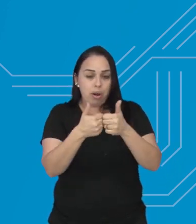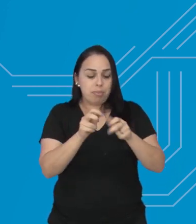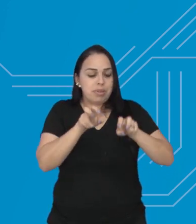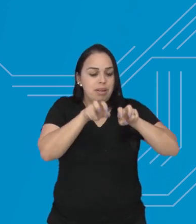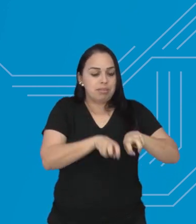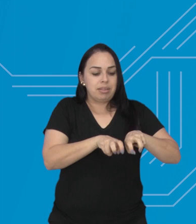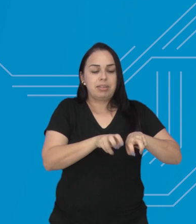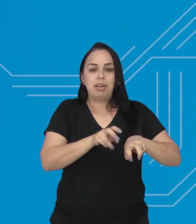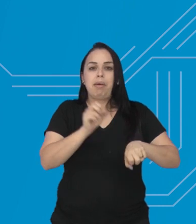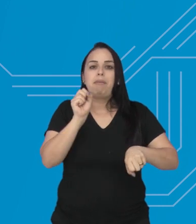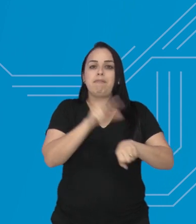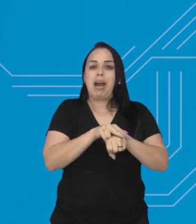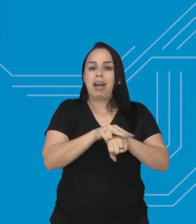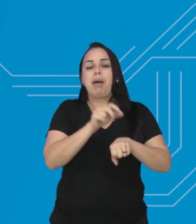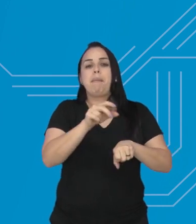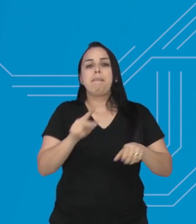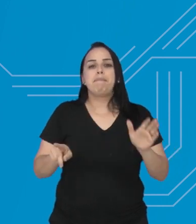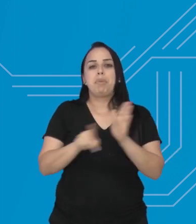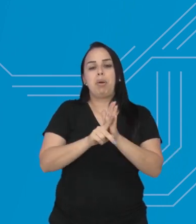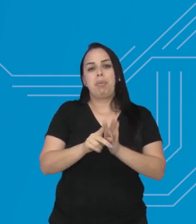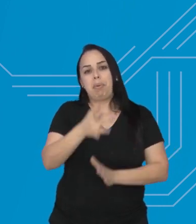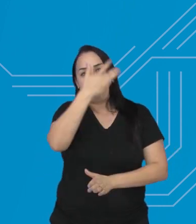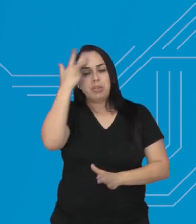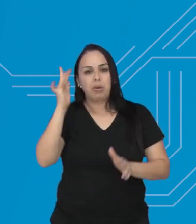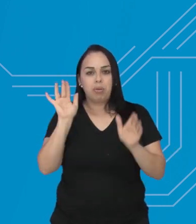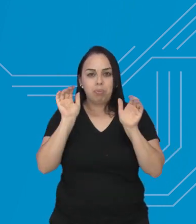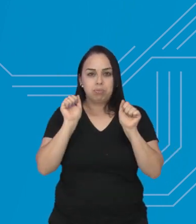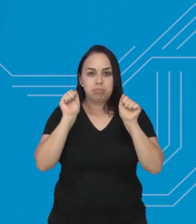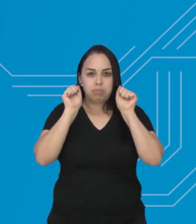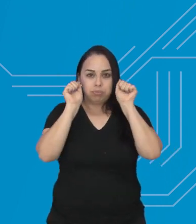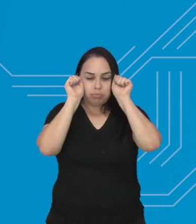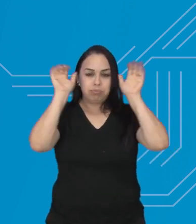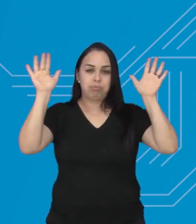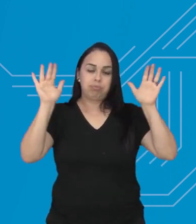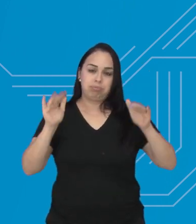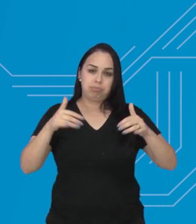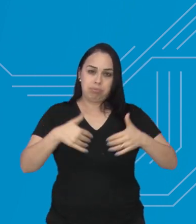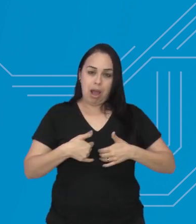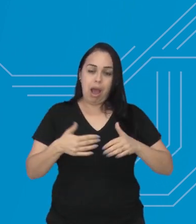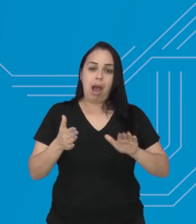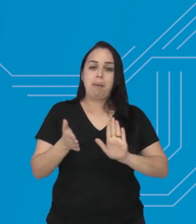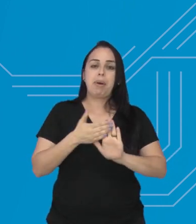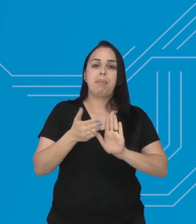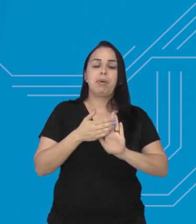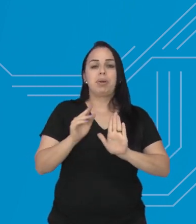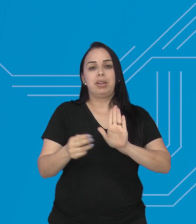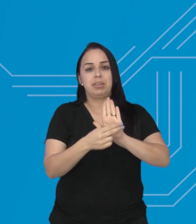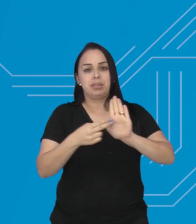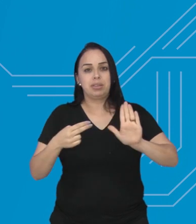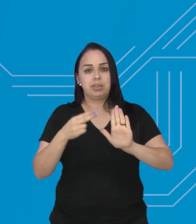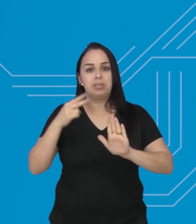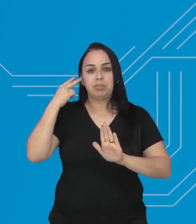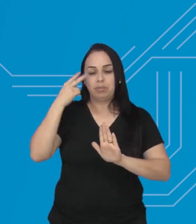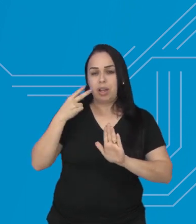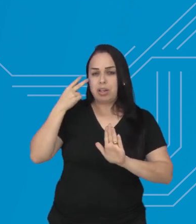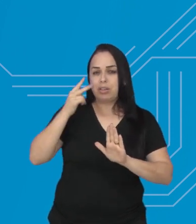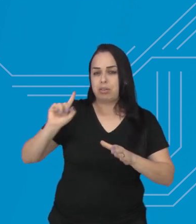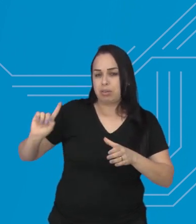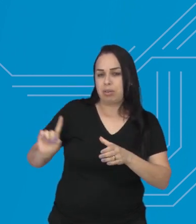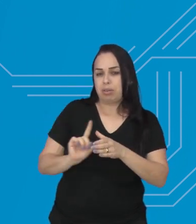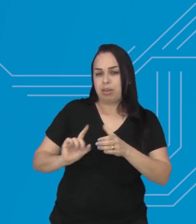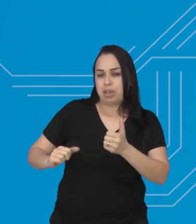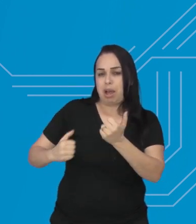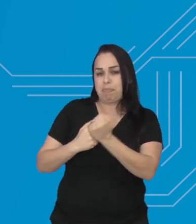o símbolo do TEA, que é o transtorno do espectro autista, em ônibus da cidade. A proposta é de autoria dos vereadores